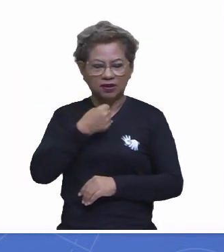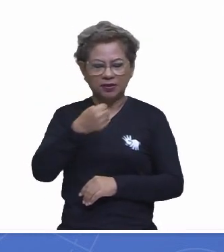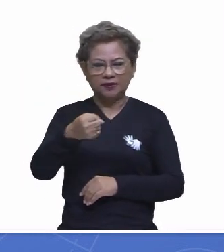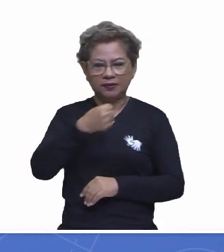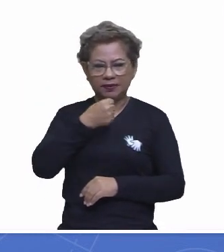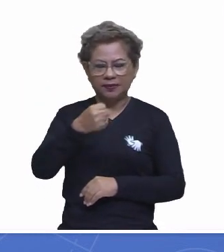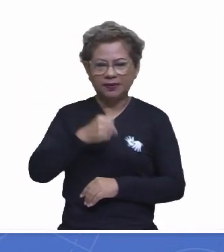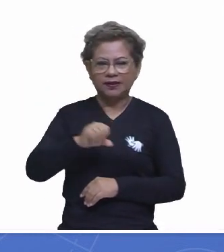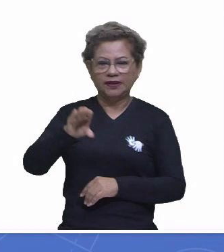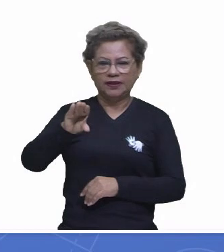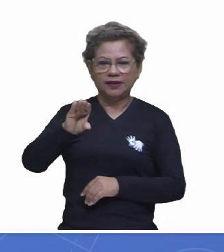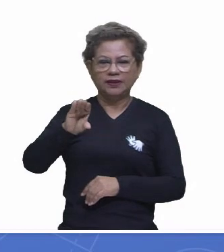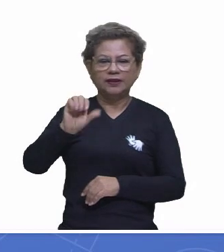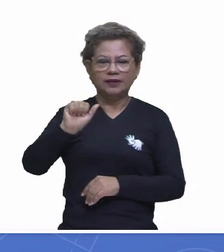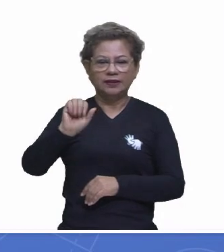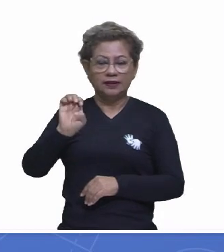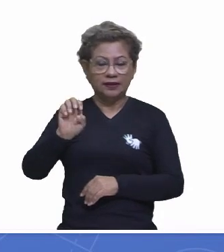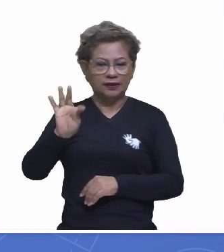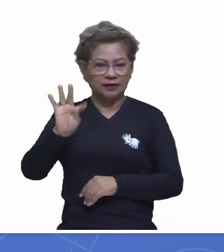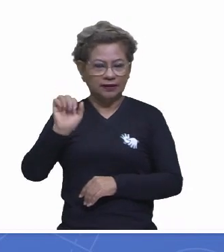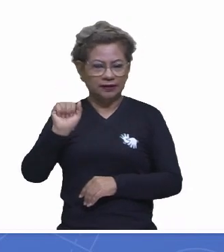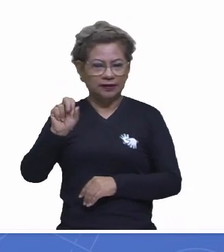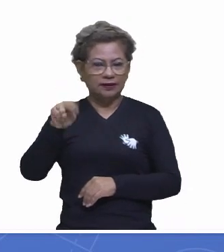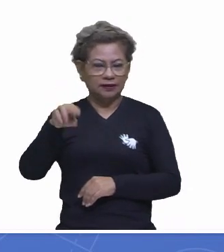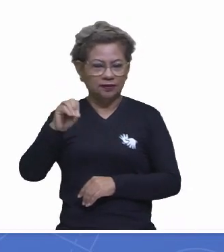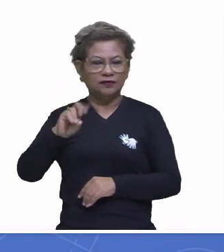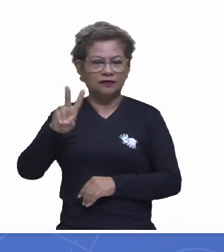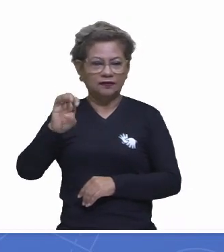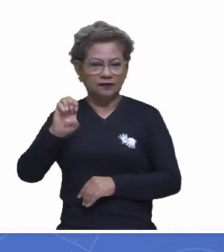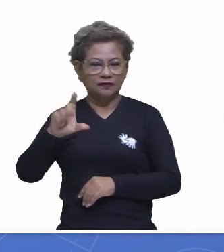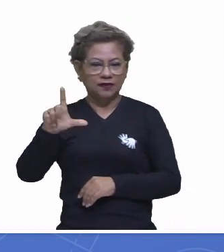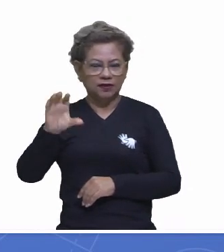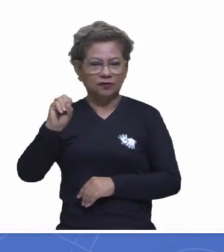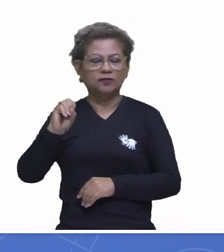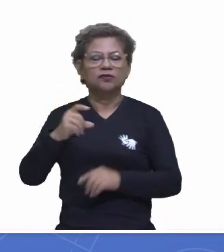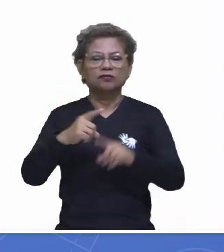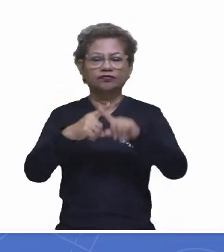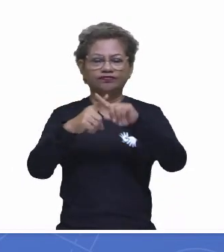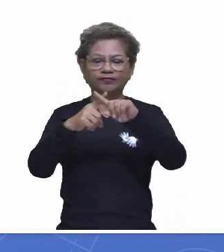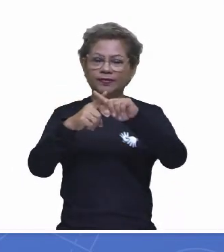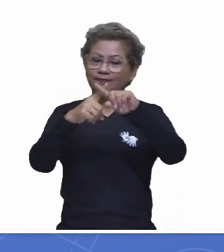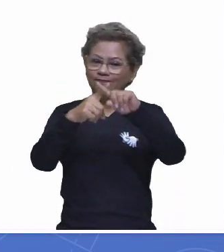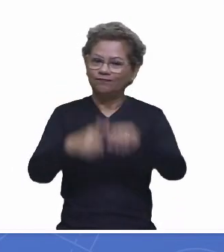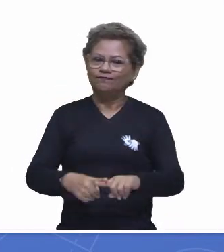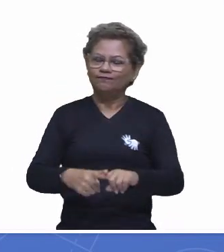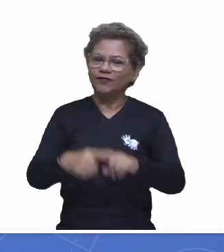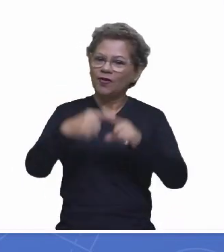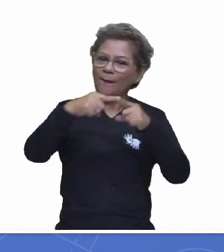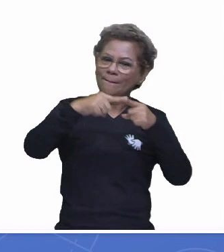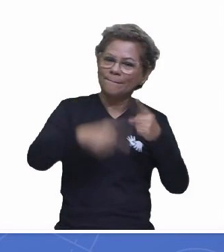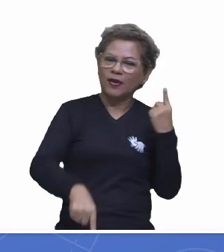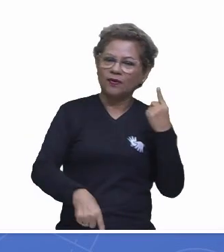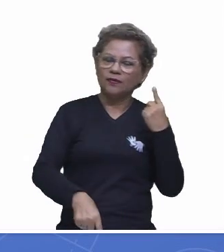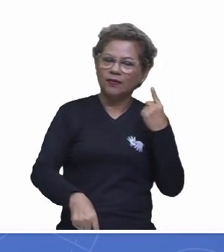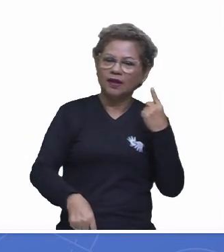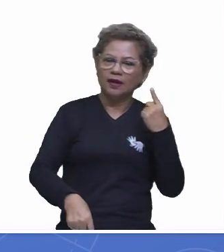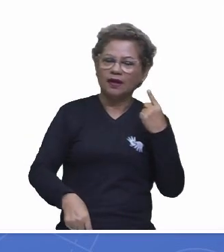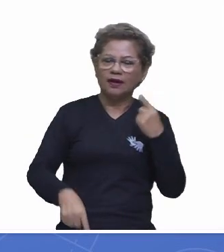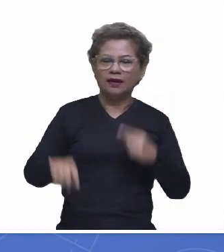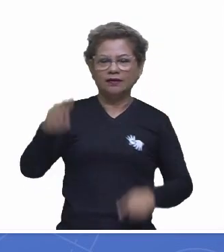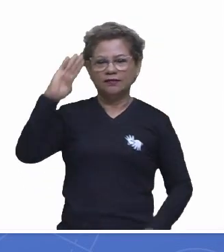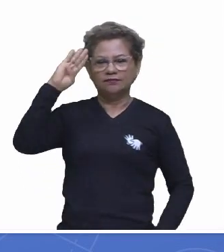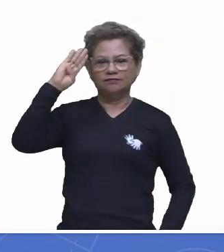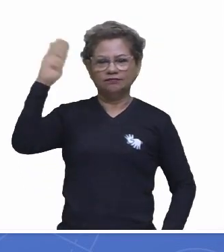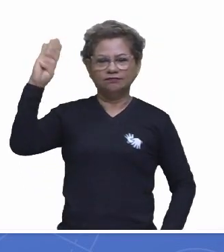histórica relacionada a essa música, a questão da censura na época do regime militar, certo? Com base nisso, vamos